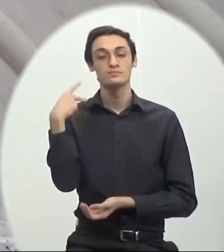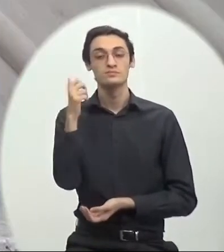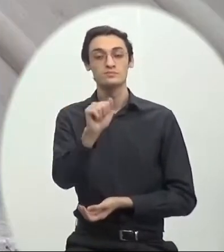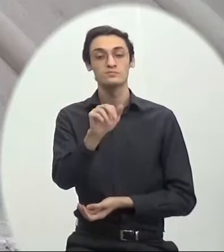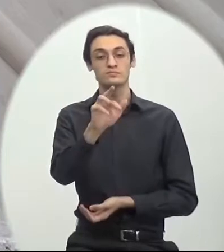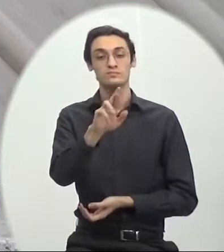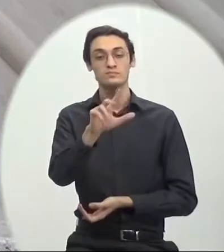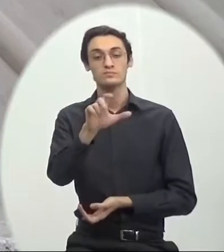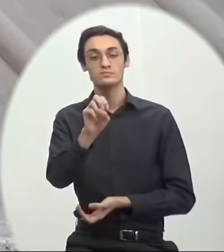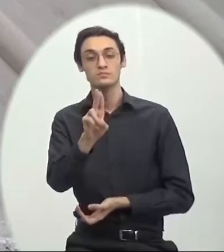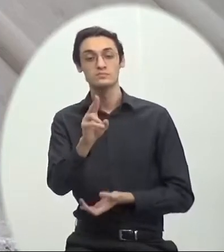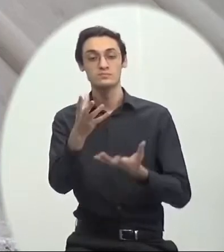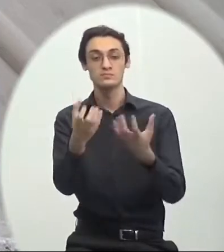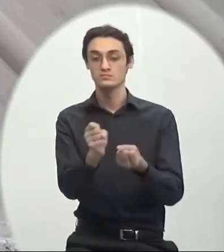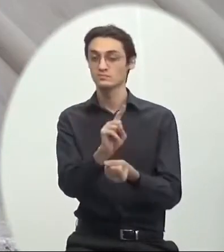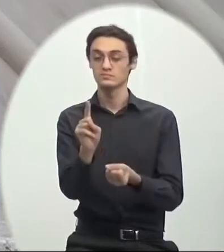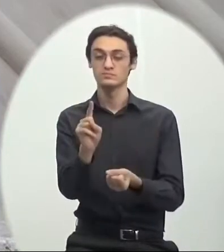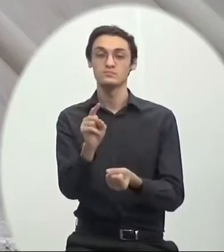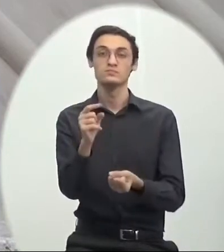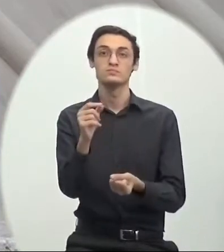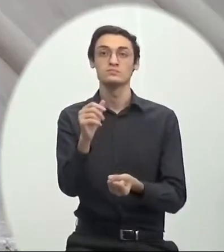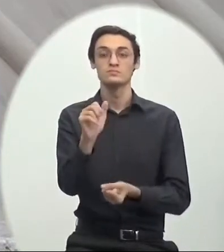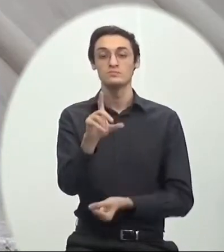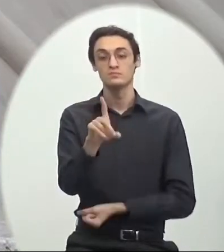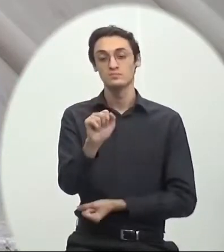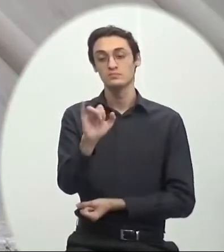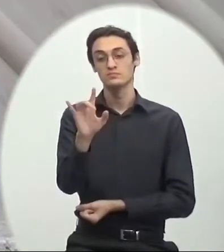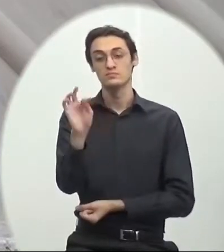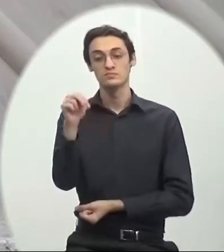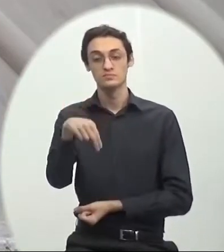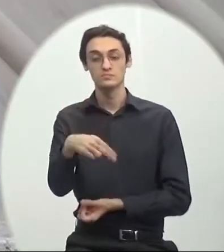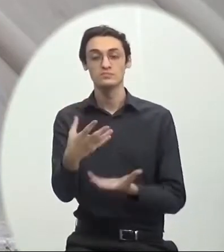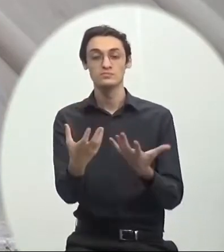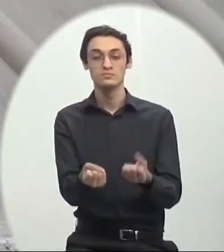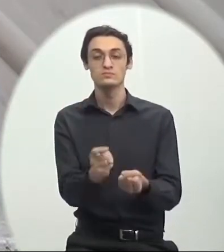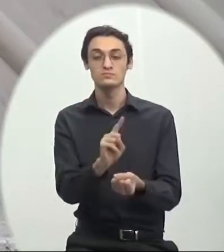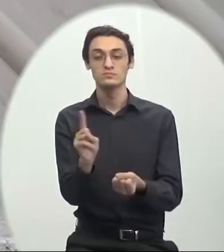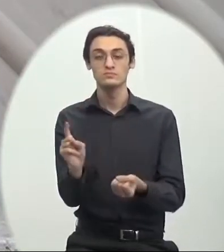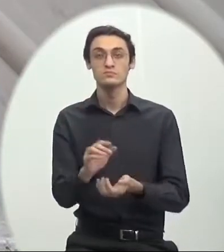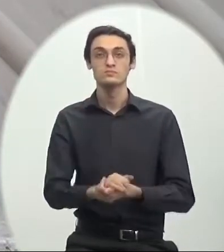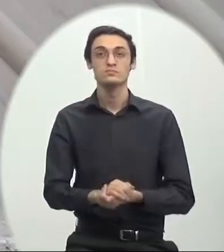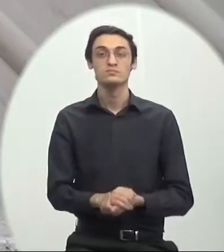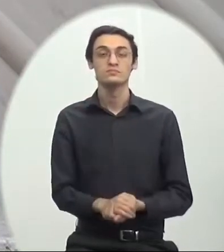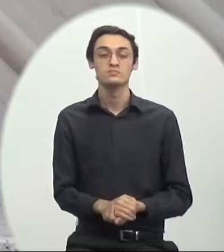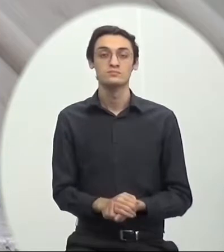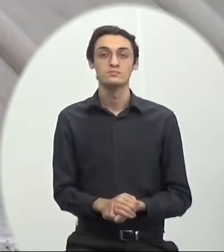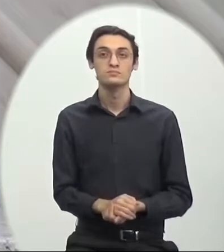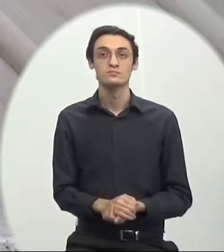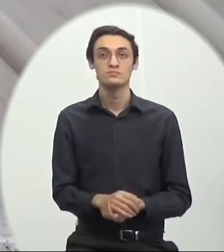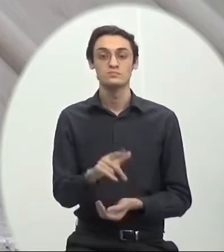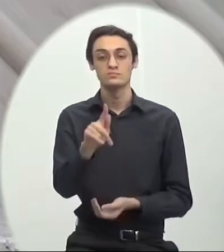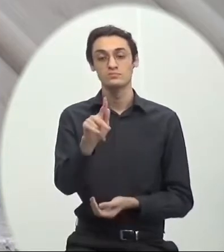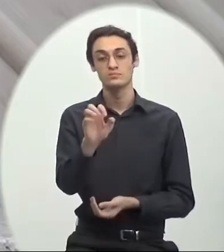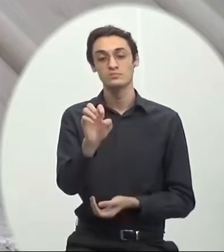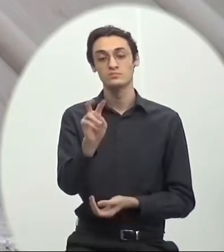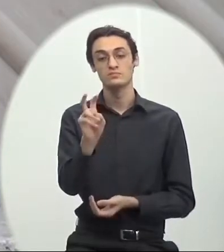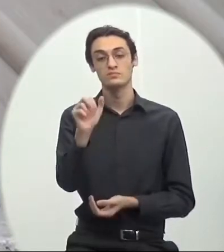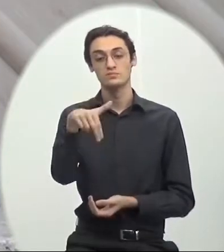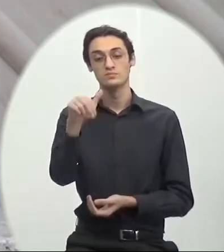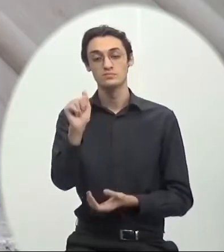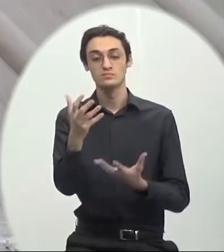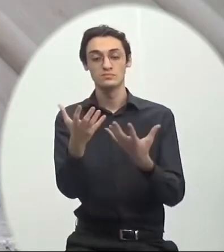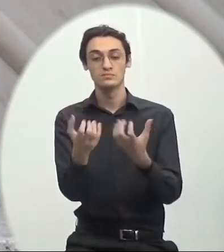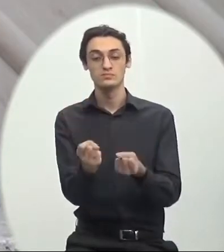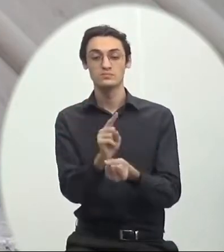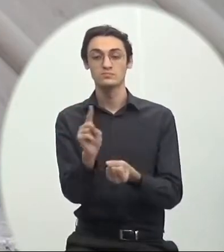Arleu da Silveira. Declina. Pela ordem, vereador Dailton Feuzer. Declina. Pela ordem, vereadora Giovana Zanetti.